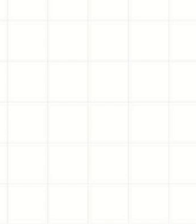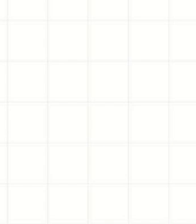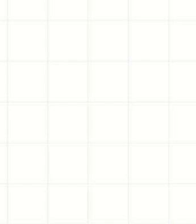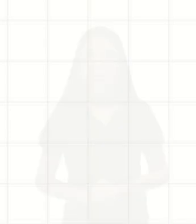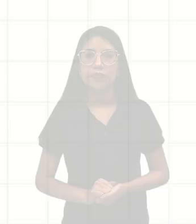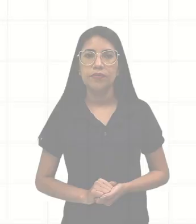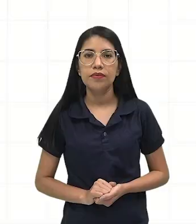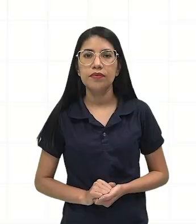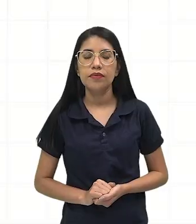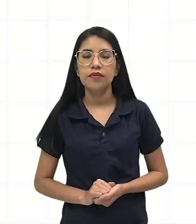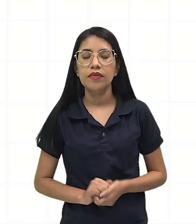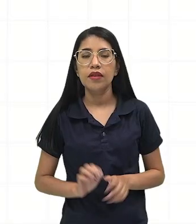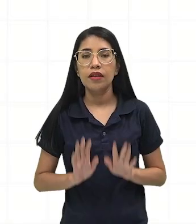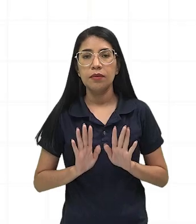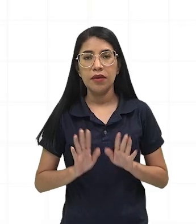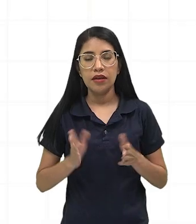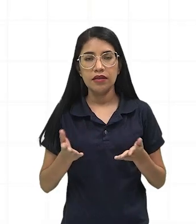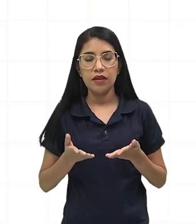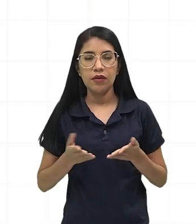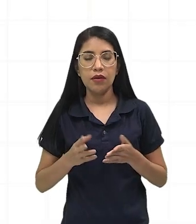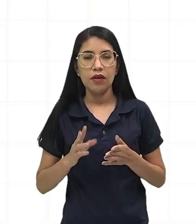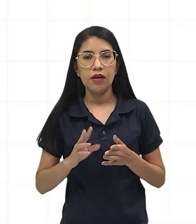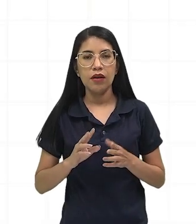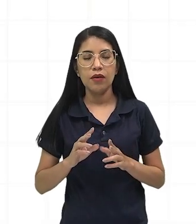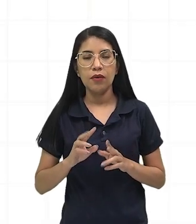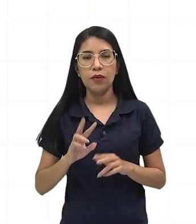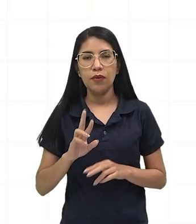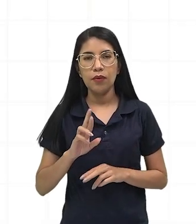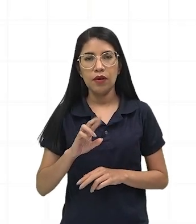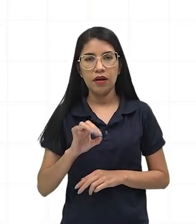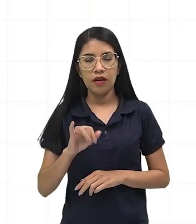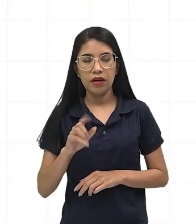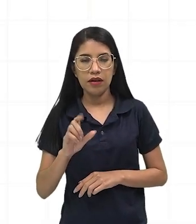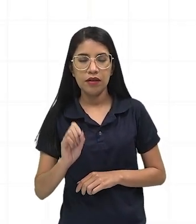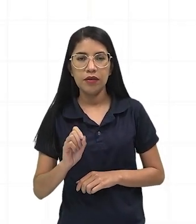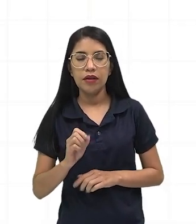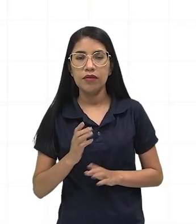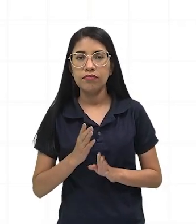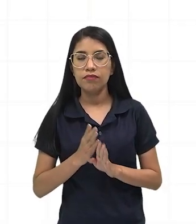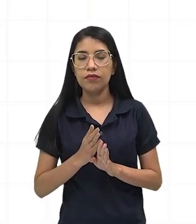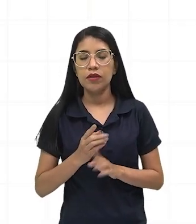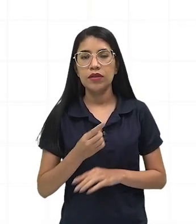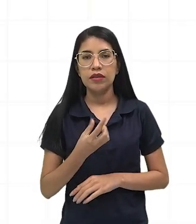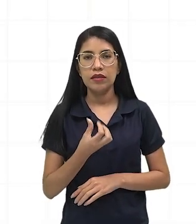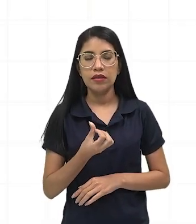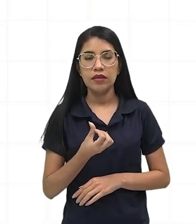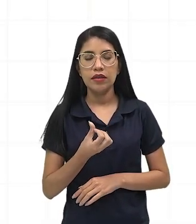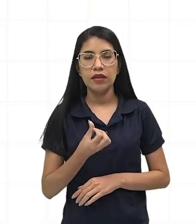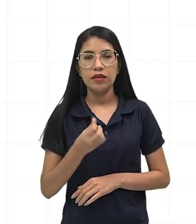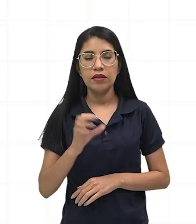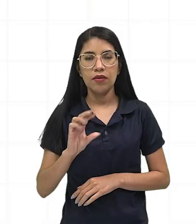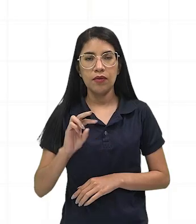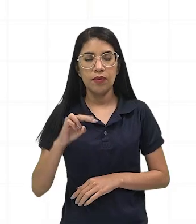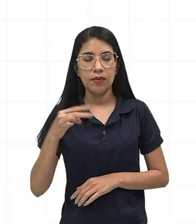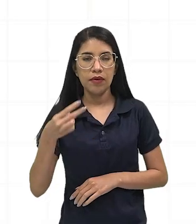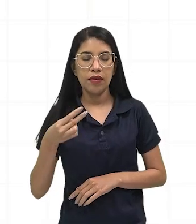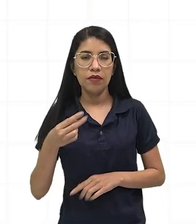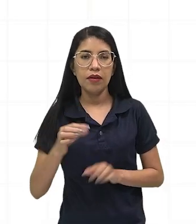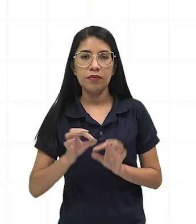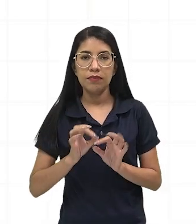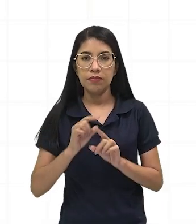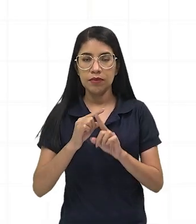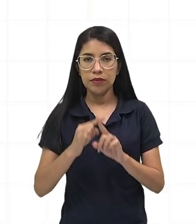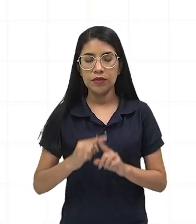agora, o meu raio ao quadrado, que deu 16 centímetros quadrados, vai ser multiplicado pela altura. Mas a